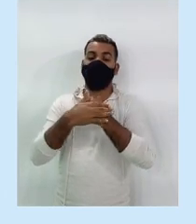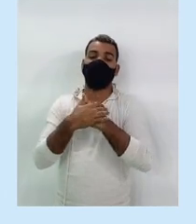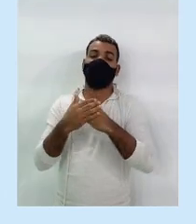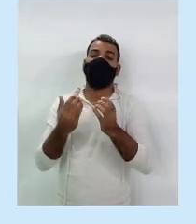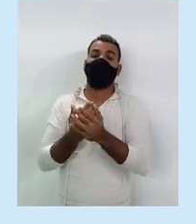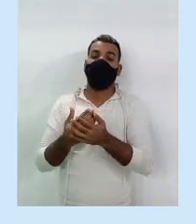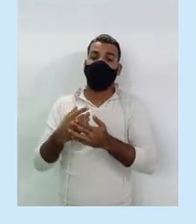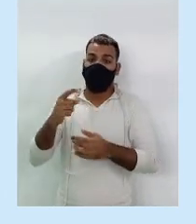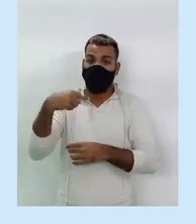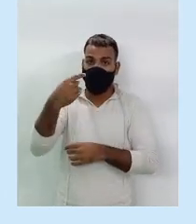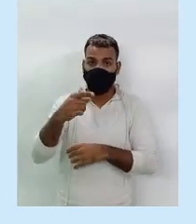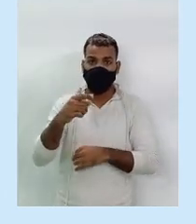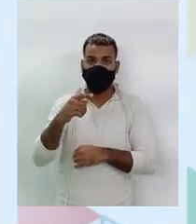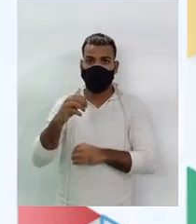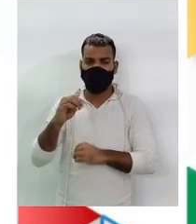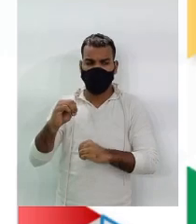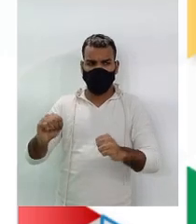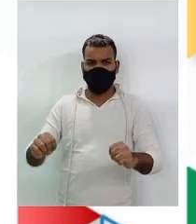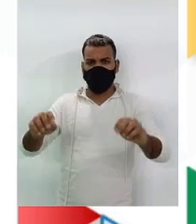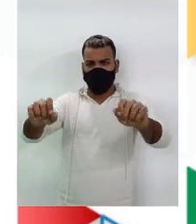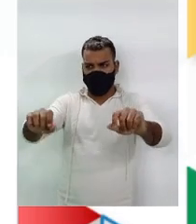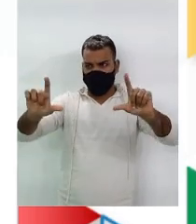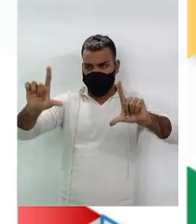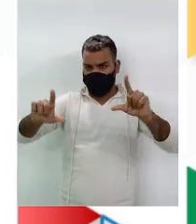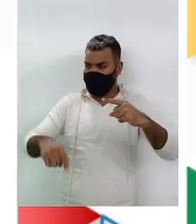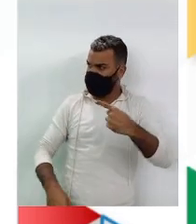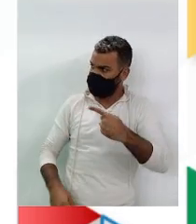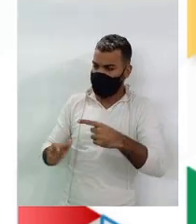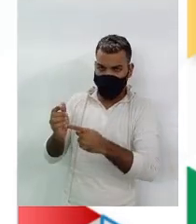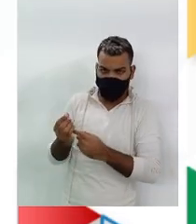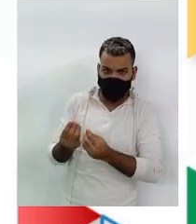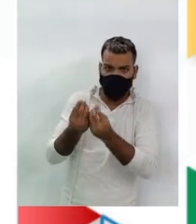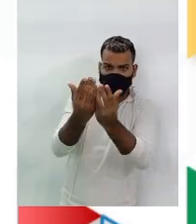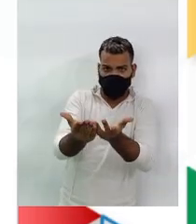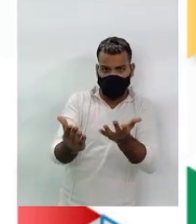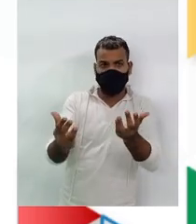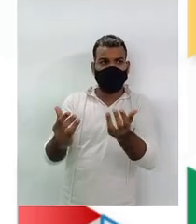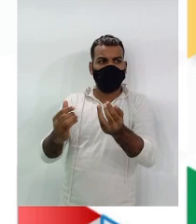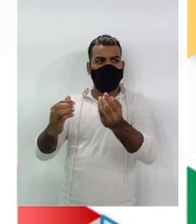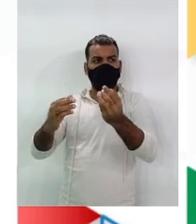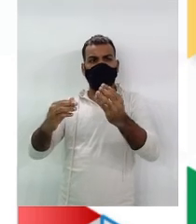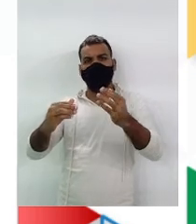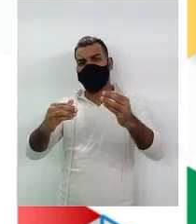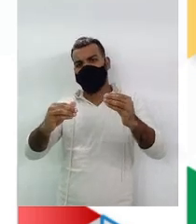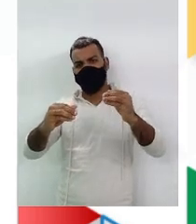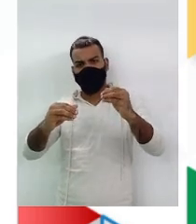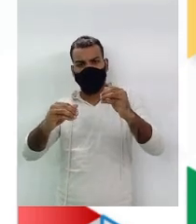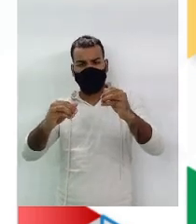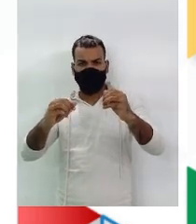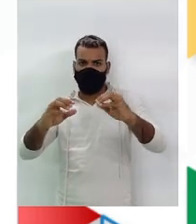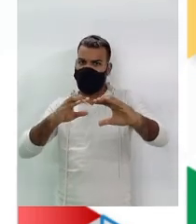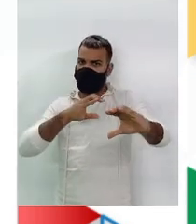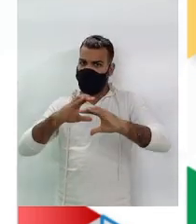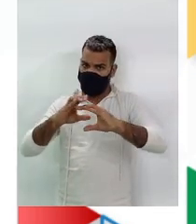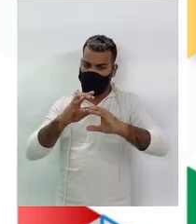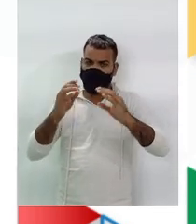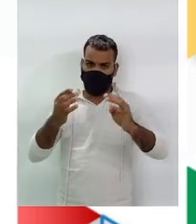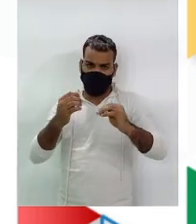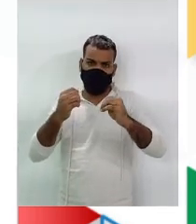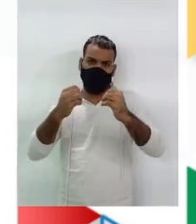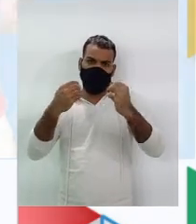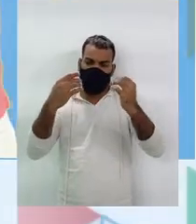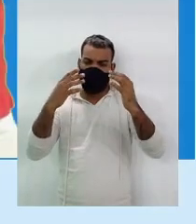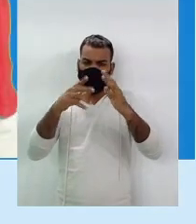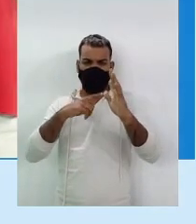vamos adiante. Ainda na tela, trago para vocês o quê? Meios de comunicação impresso, em que circulam